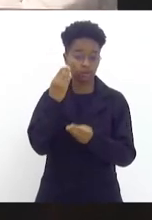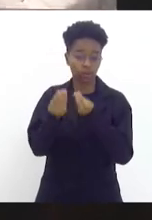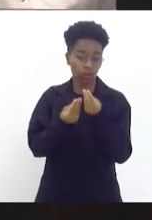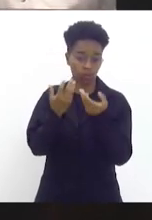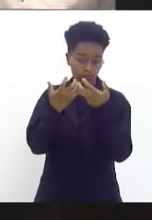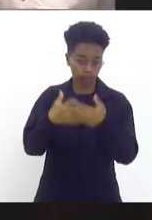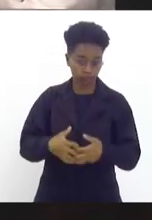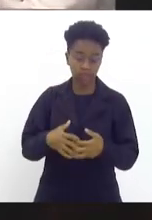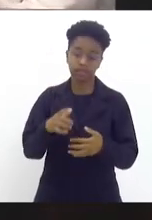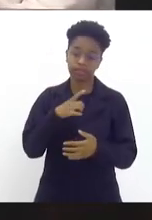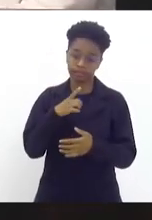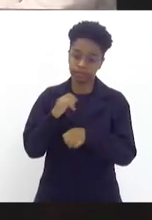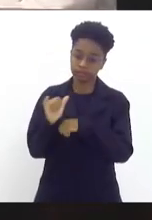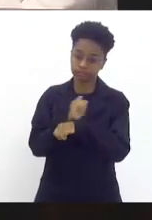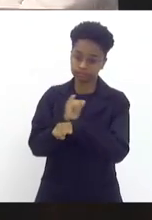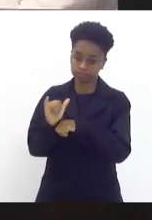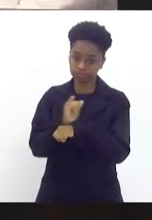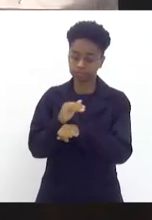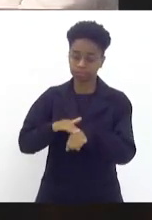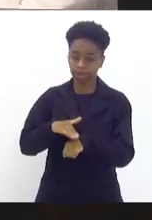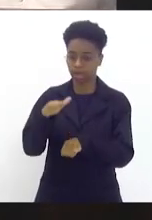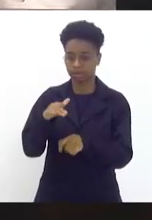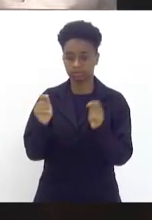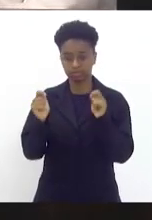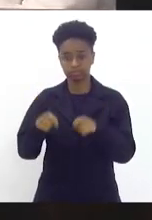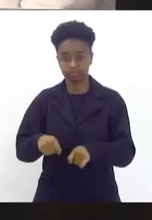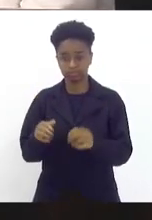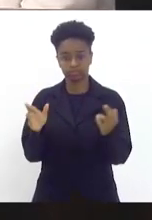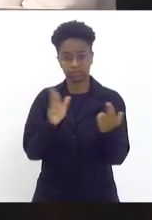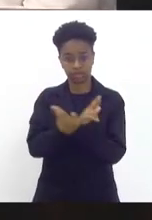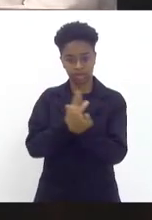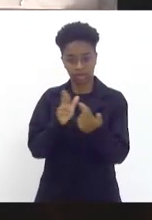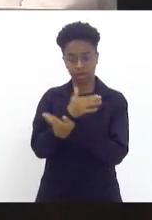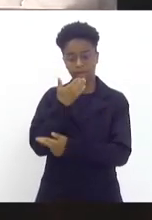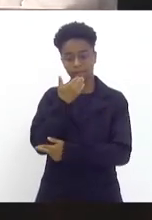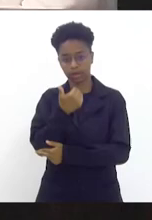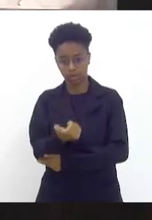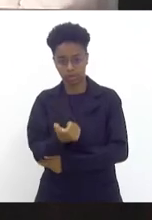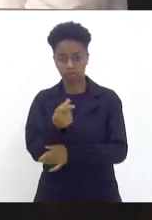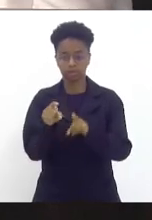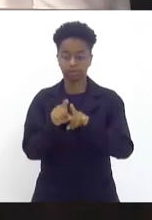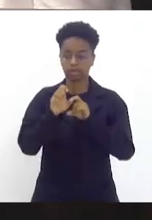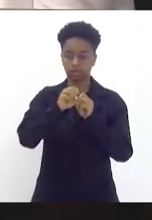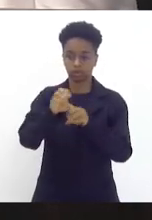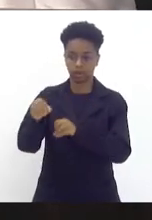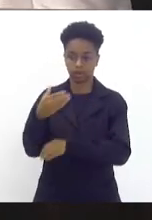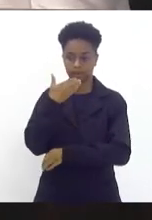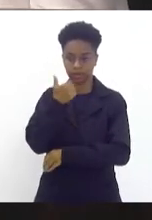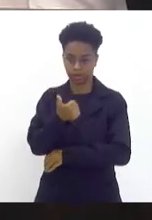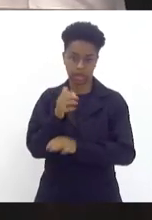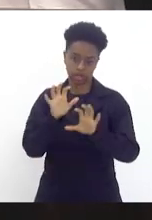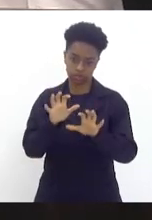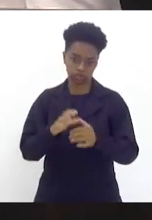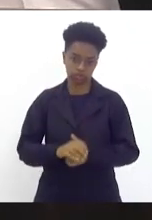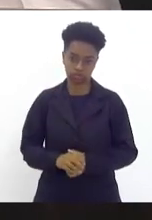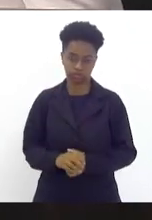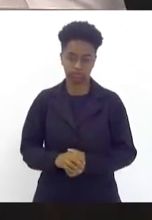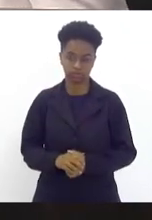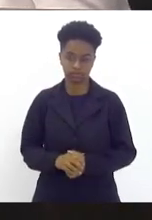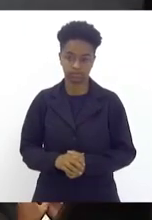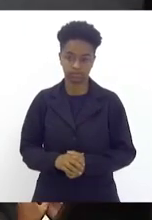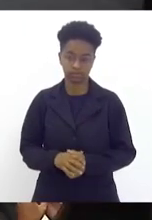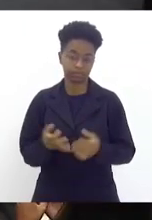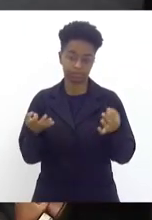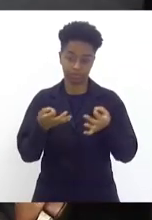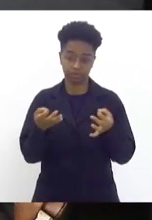tenho aí mais recursos, né, para me relacionar melhor com ele, para educar ele melhor. E é isso.